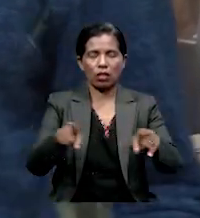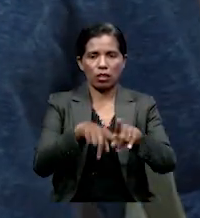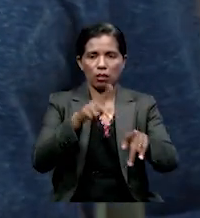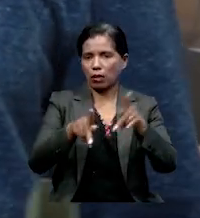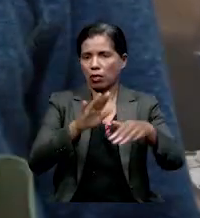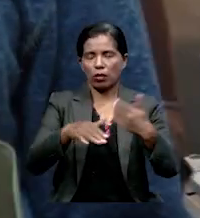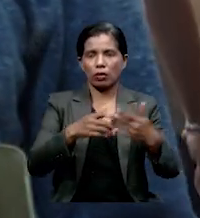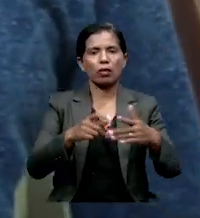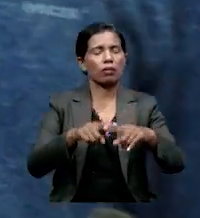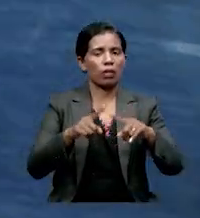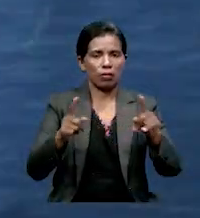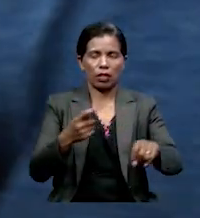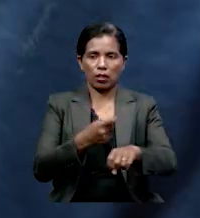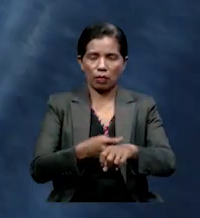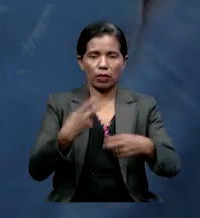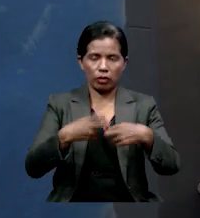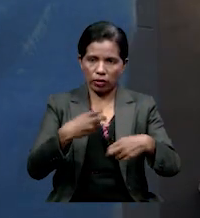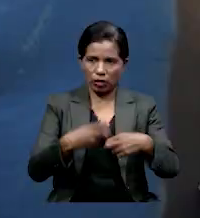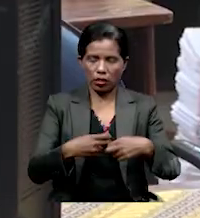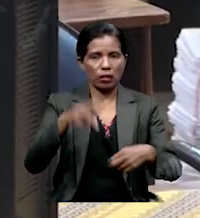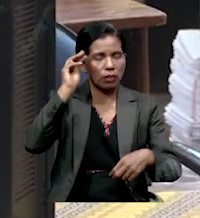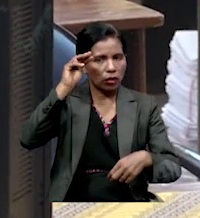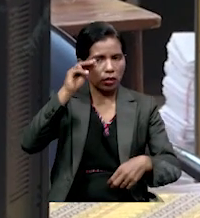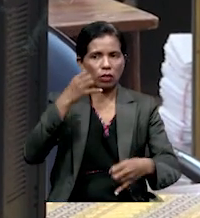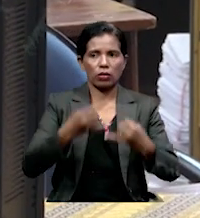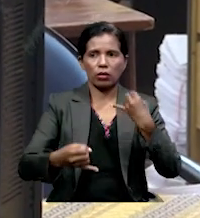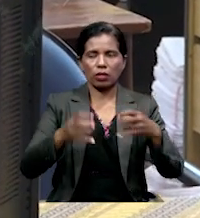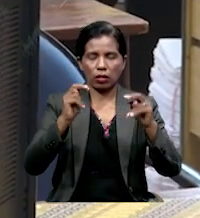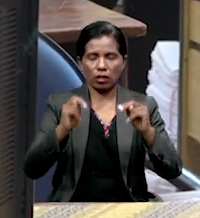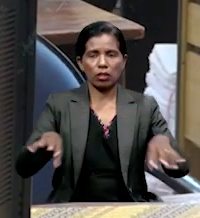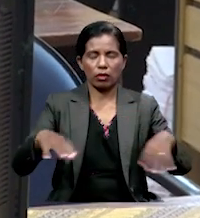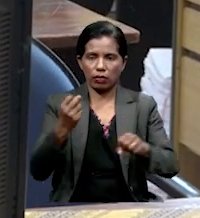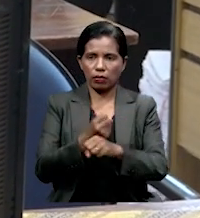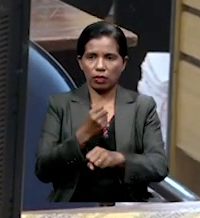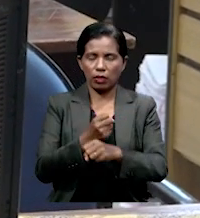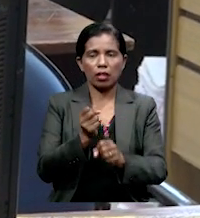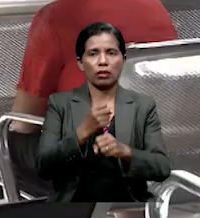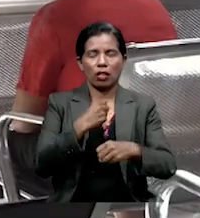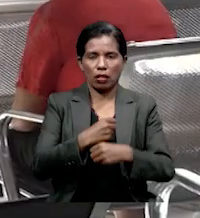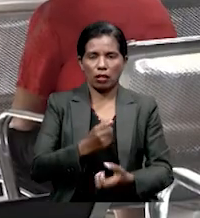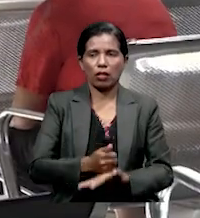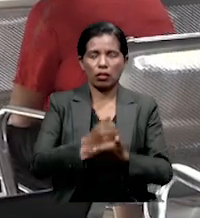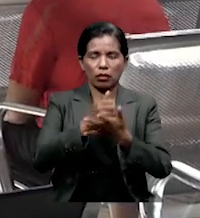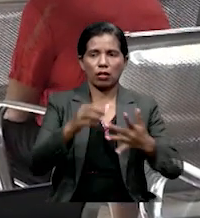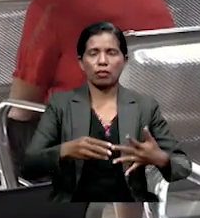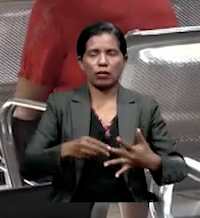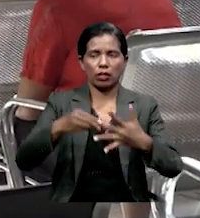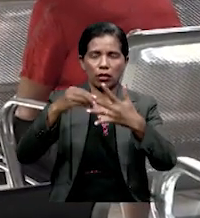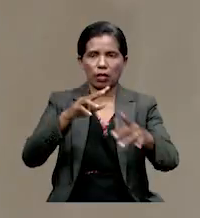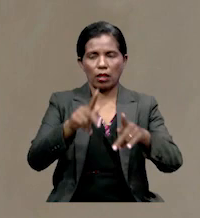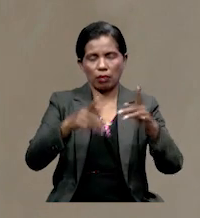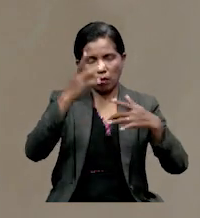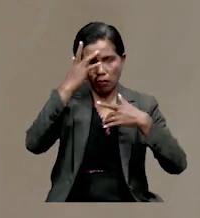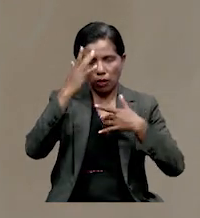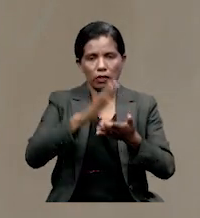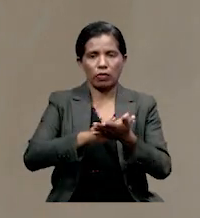Hotu, mas bem, e a situação difícil, né? Ministério de Justiça tem que esforço macas, rode ao atendimento específico para paciente Fasserang